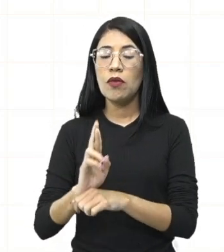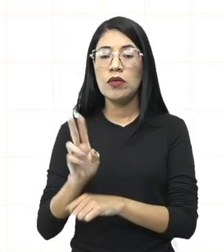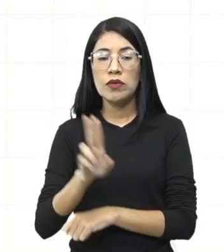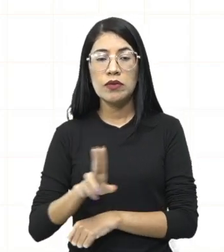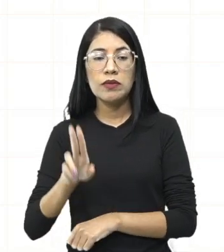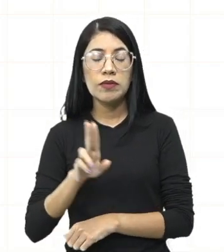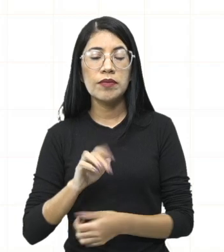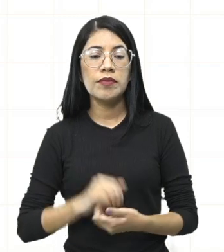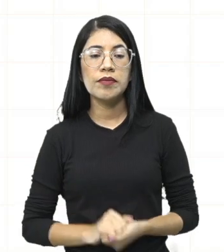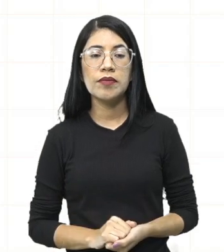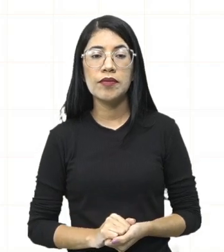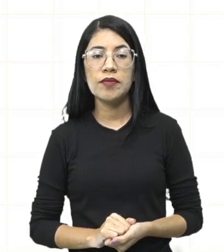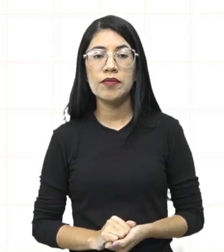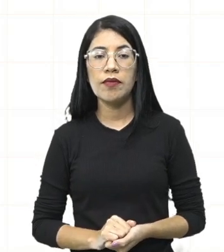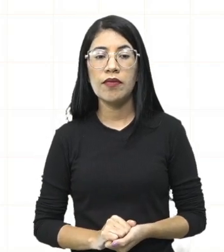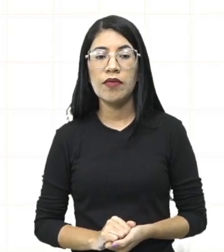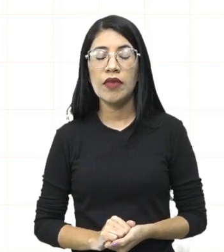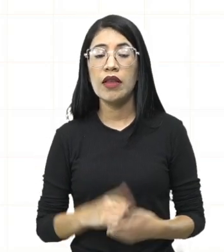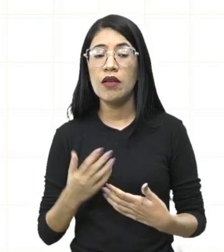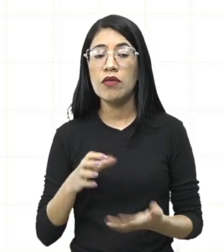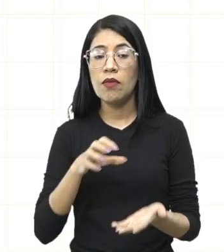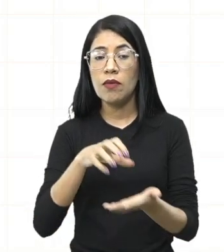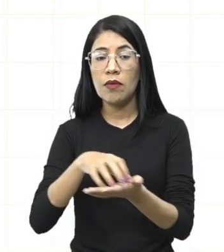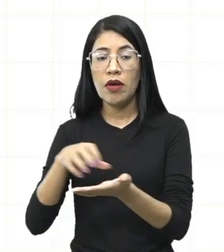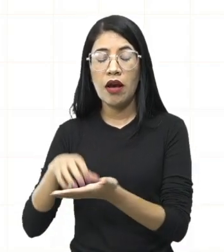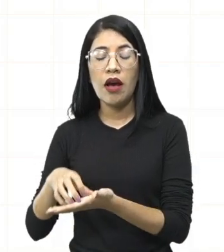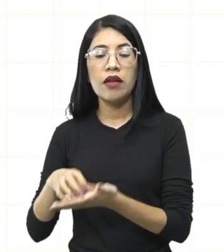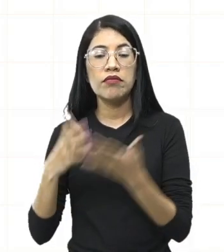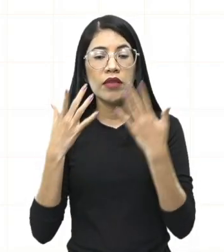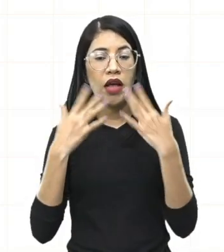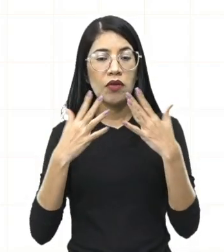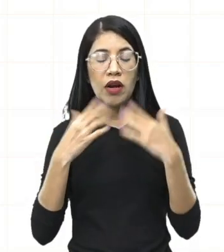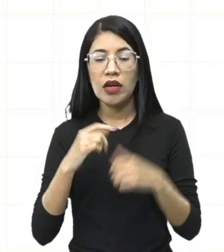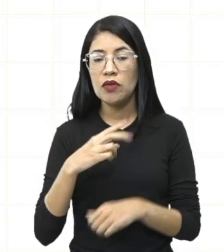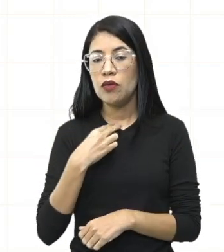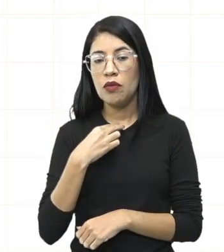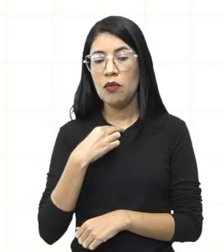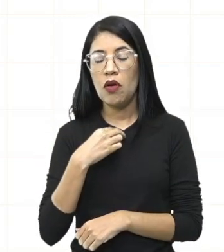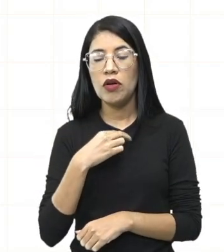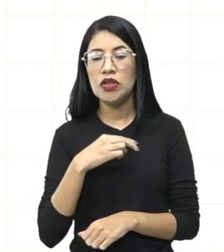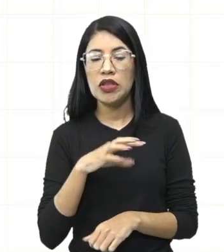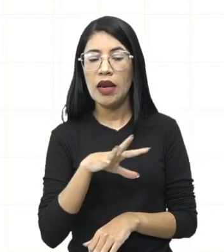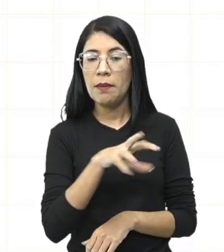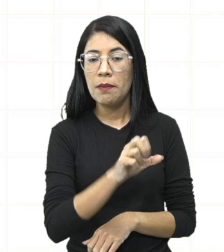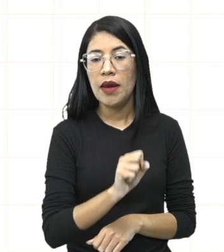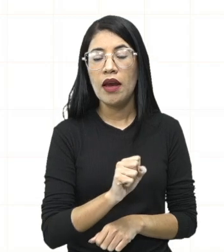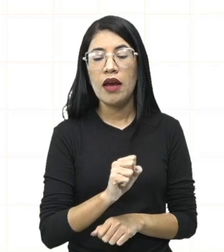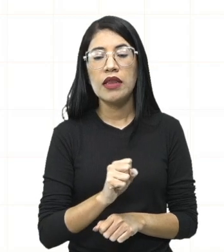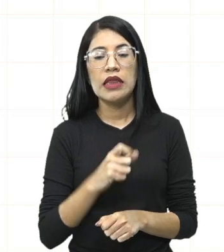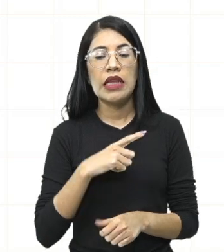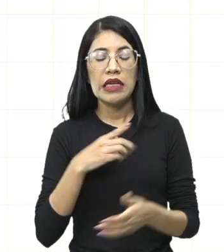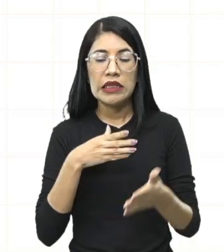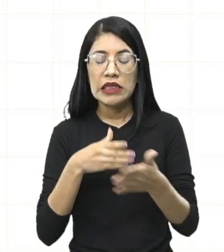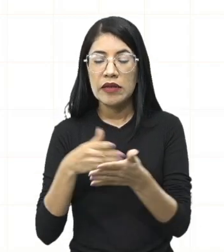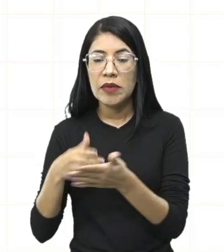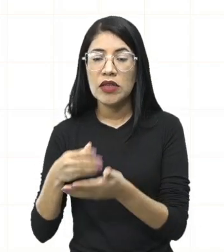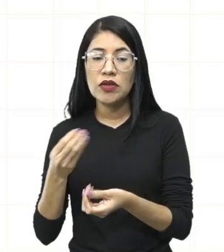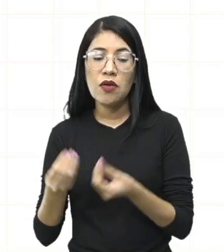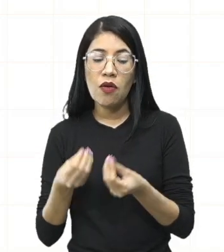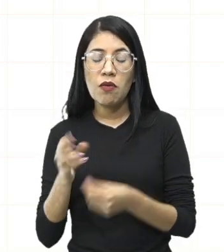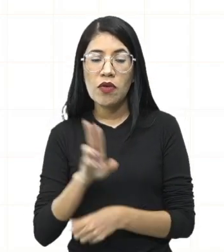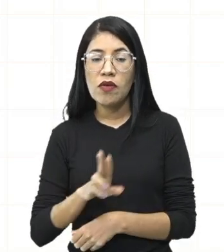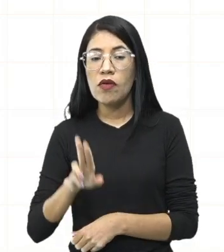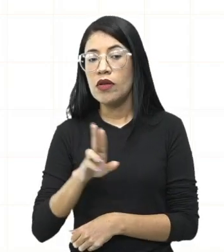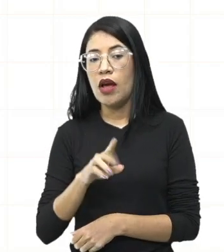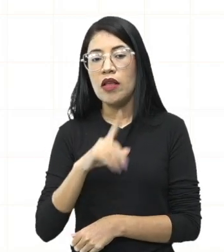utilizar. Então, são áreas naturais intocáveis, né? Que a gente tem rígidos limites de exploração, ou seja,